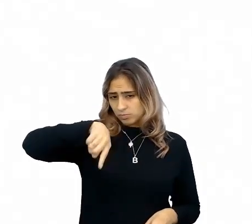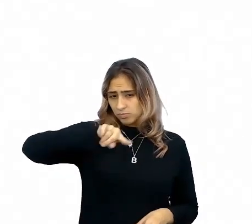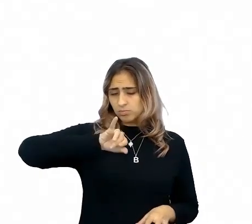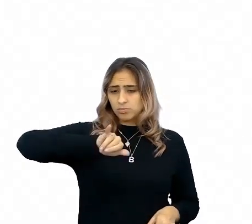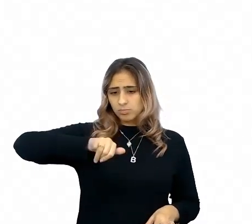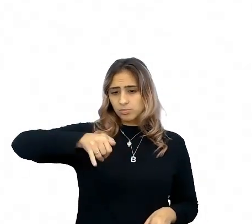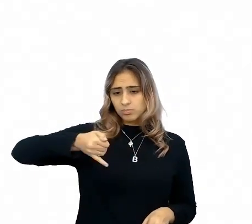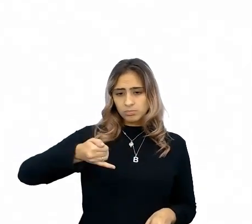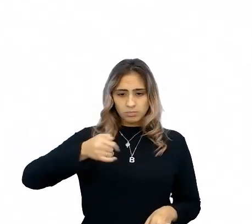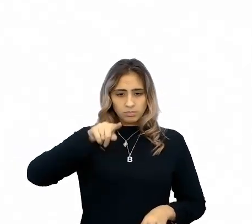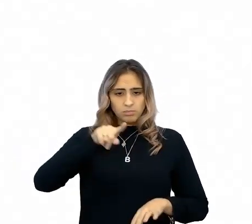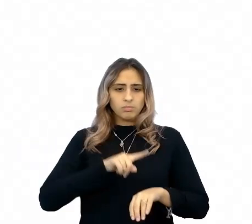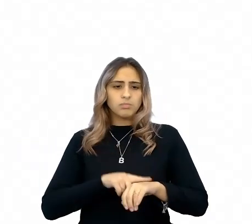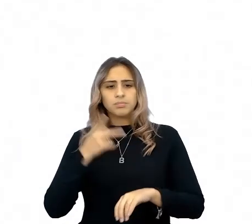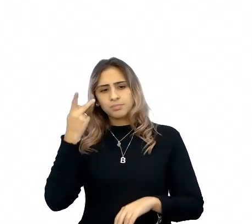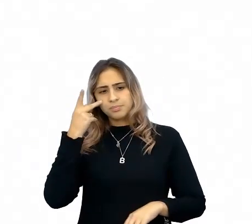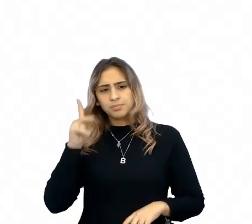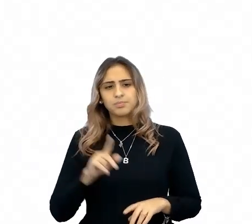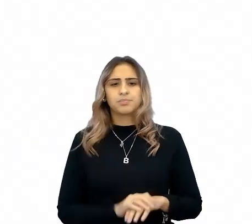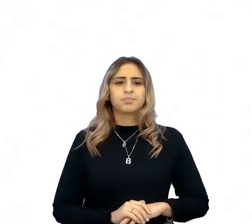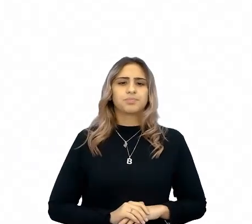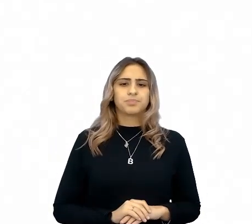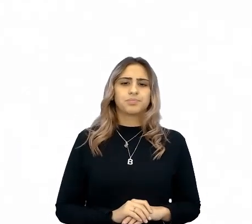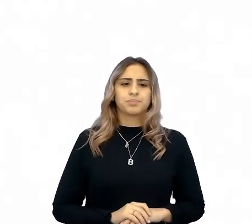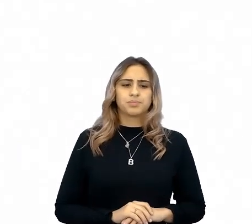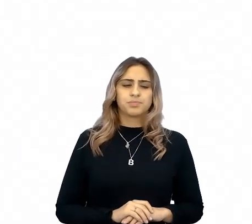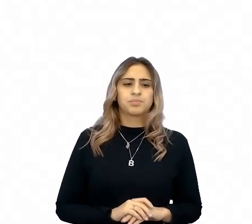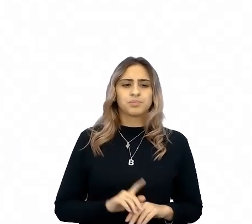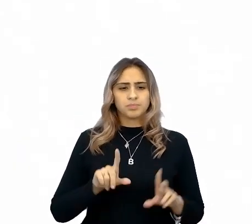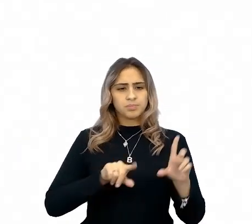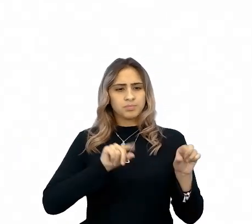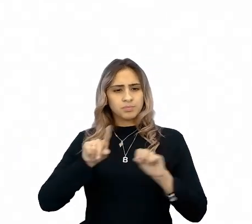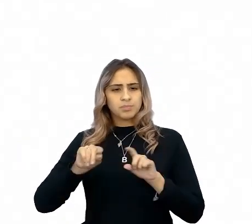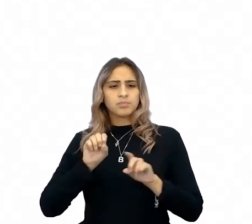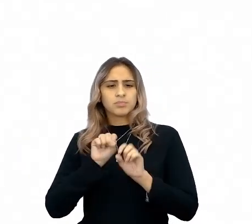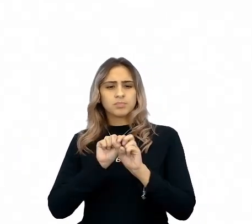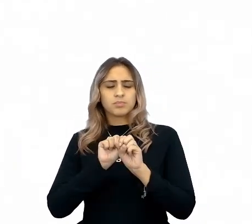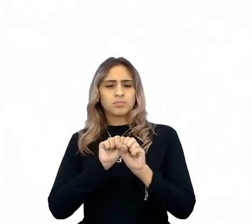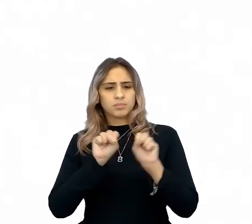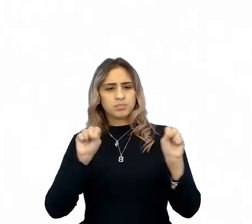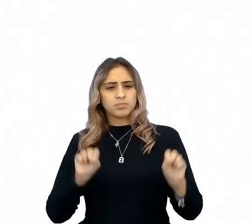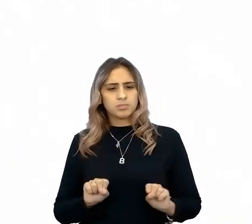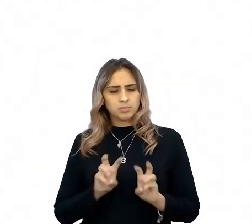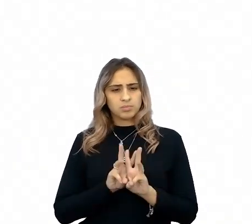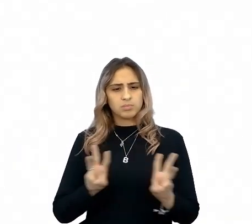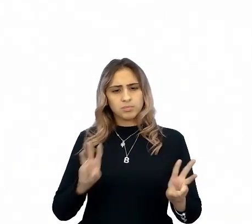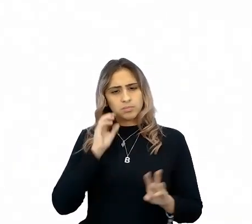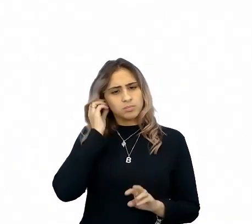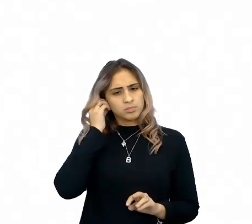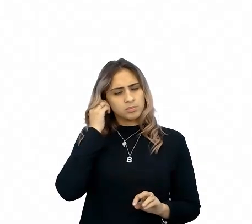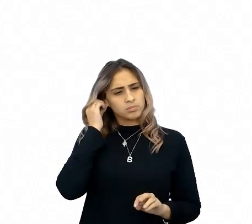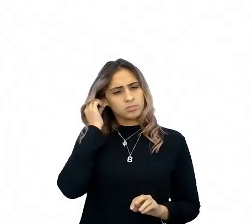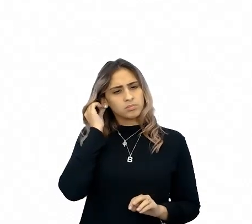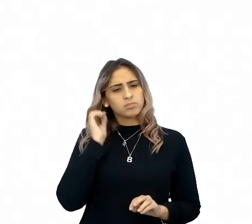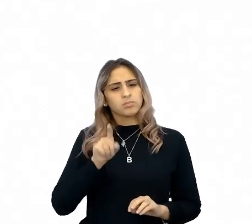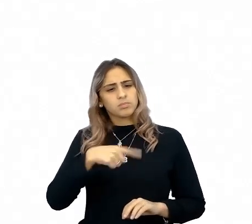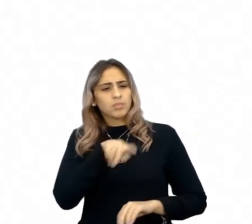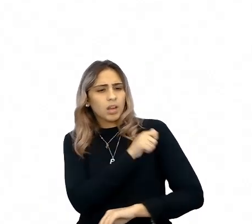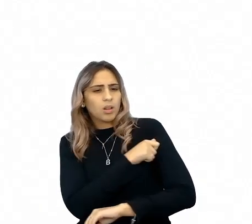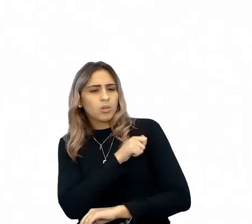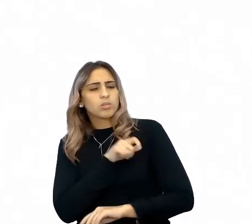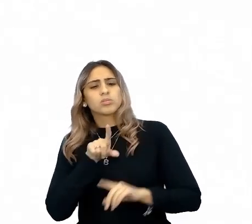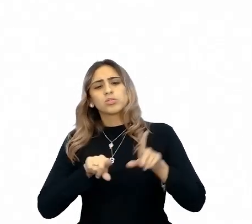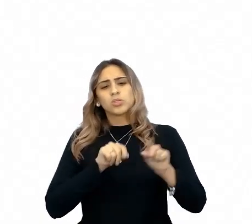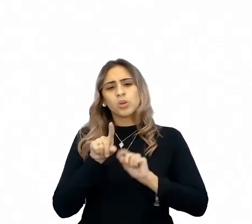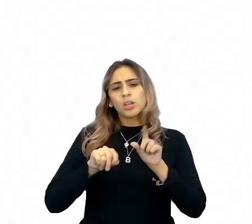aproveitem esse tempo para. Então, vamos lá. Selecionar sites que podem ser consultados pelos